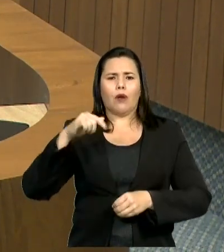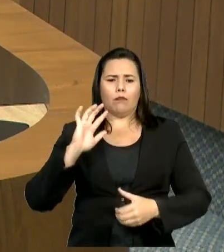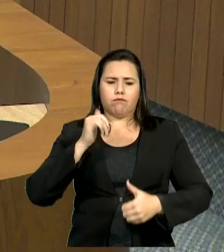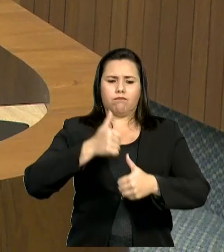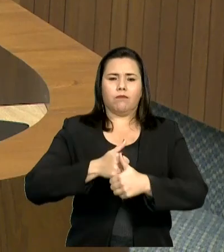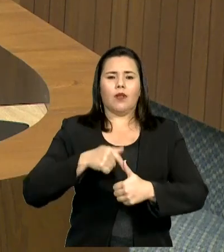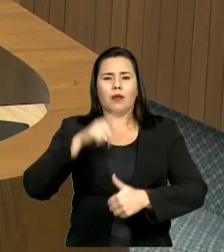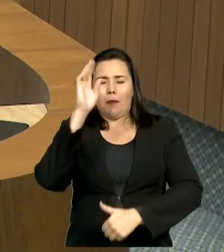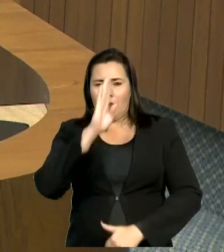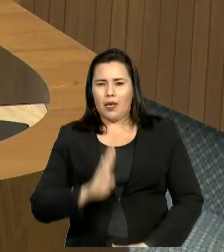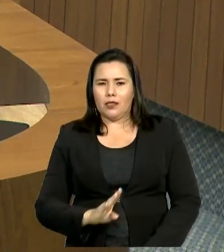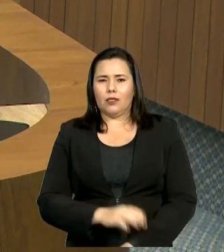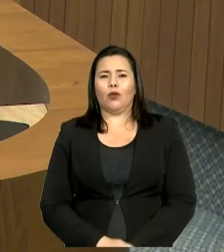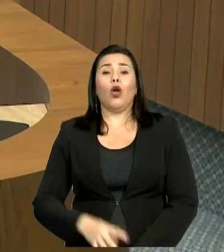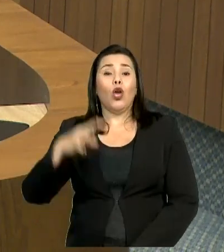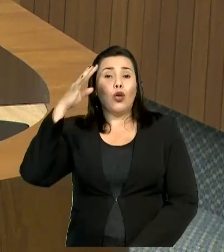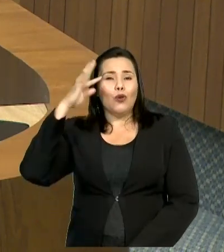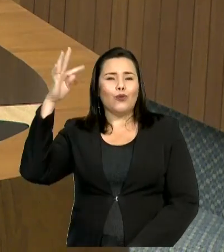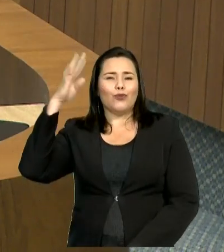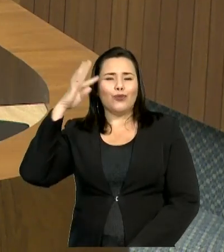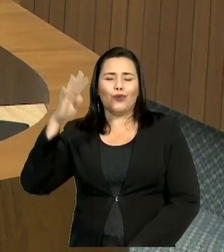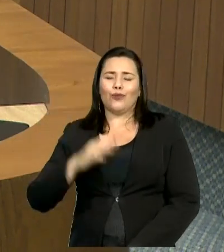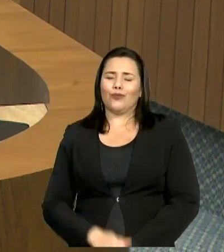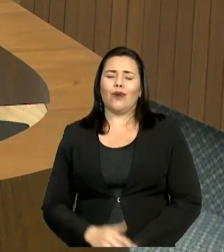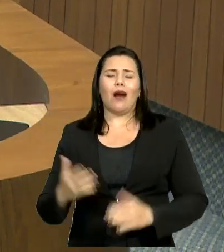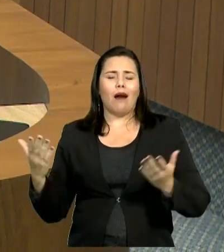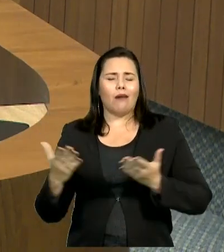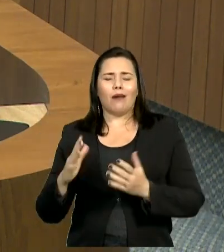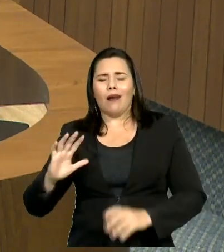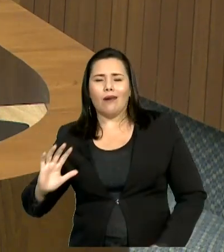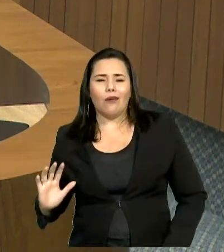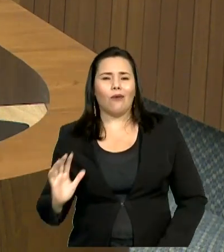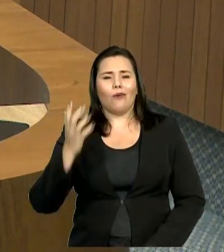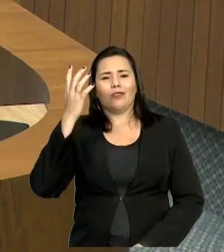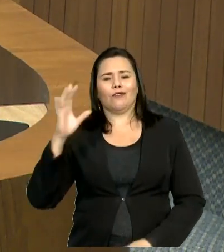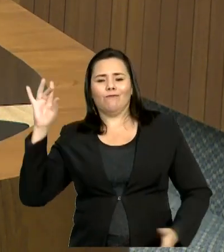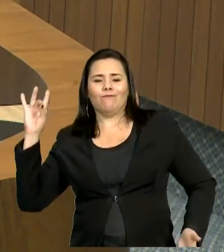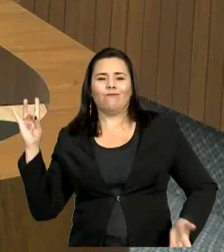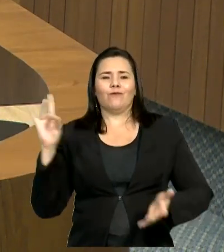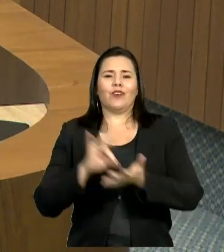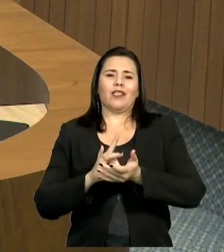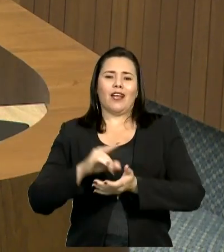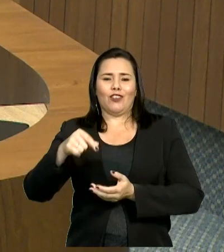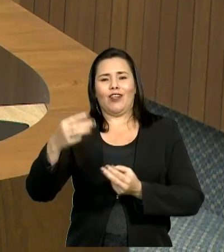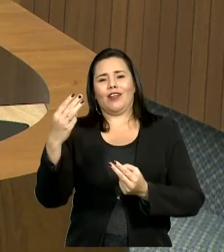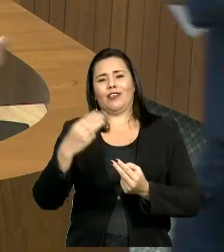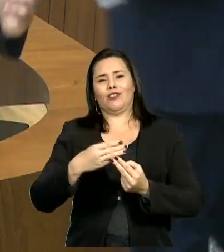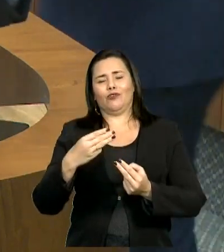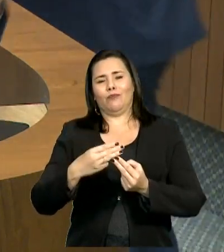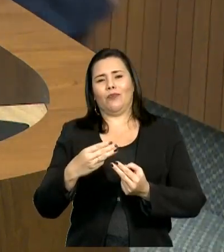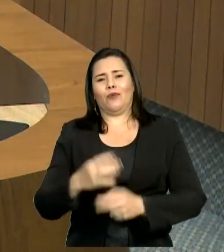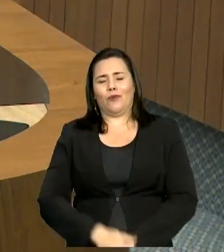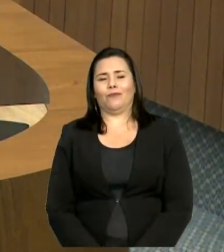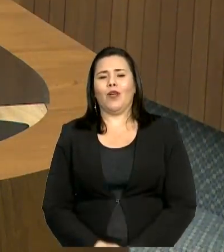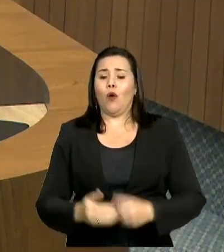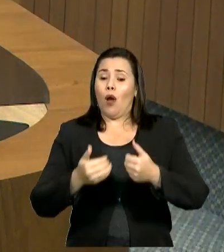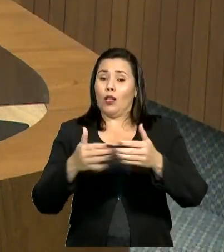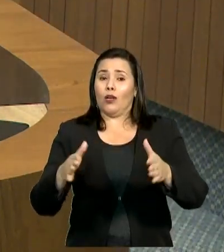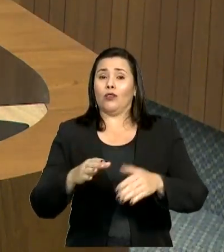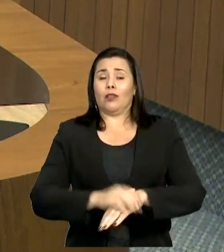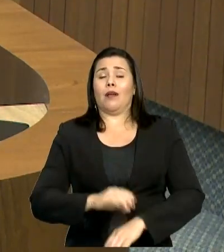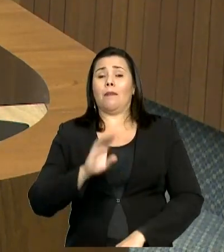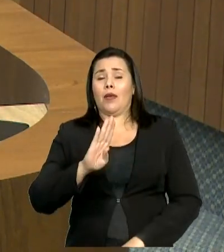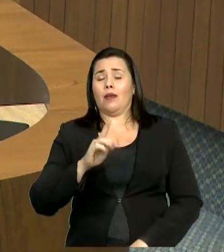esse sonho que há muito tempo os timonenses esperavam, e o asfalto é sinônimo de desenvolvimento para toda a nossa cidade, para toda a